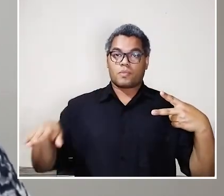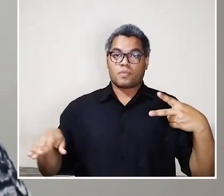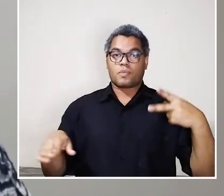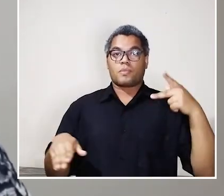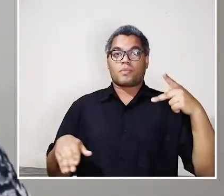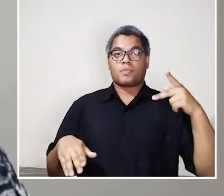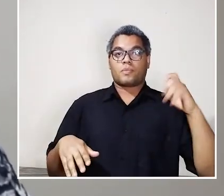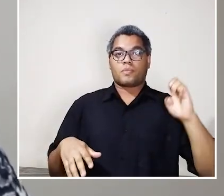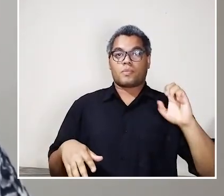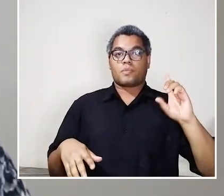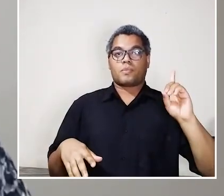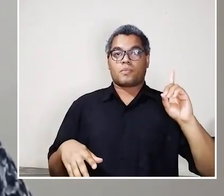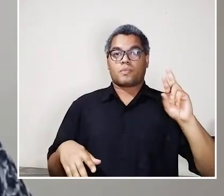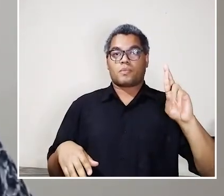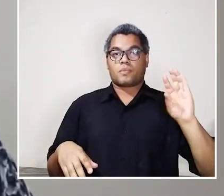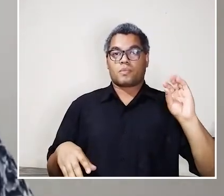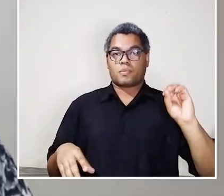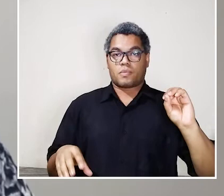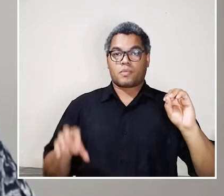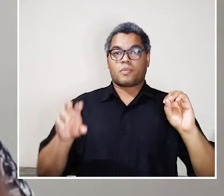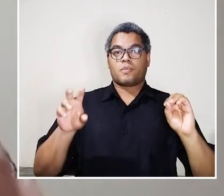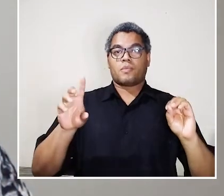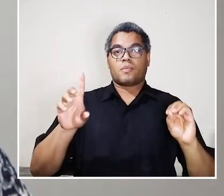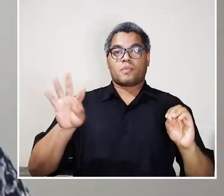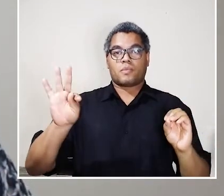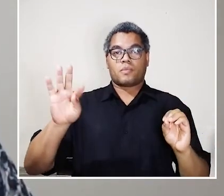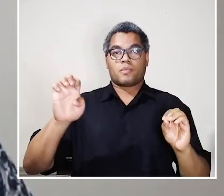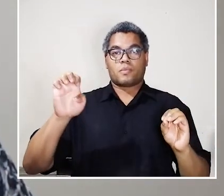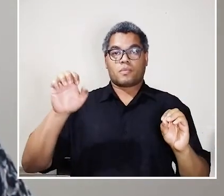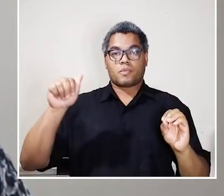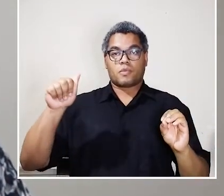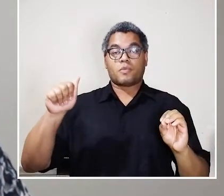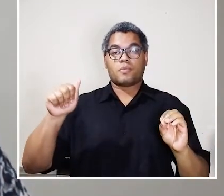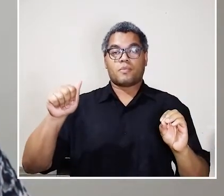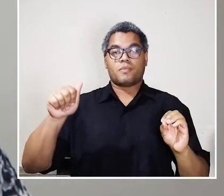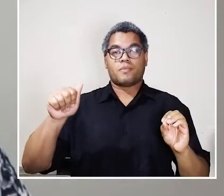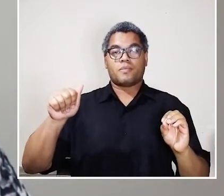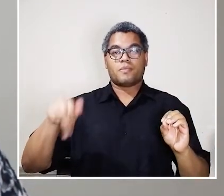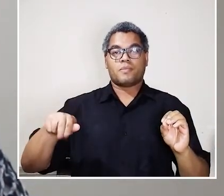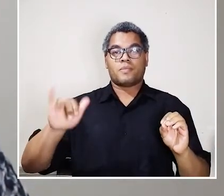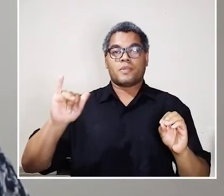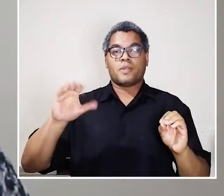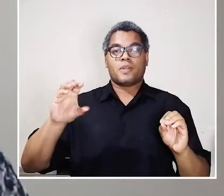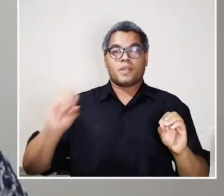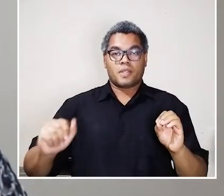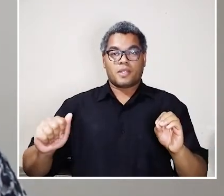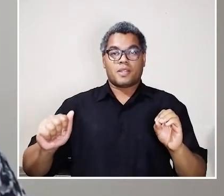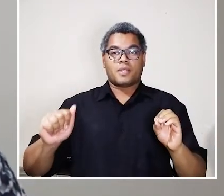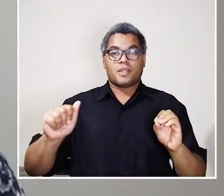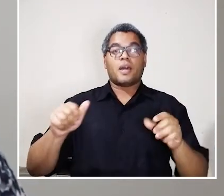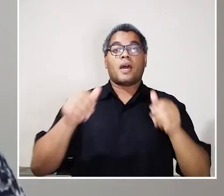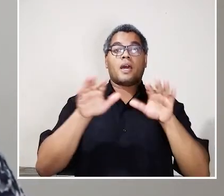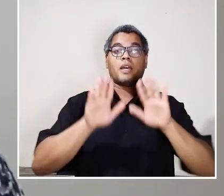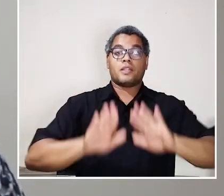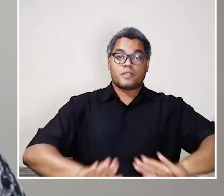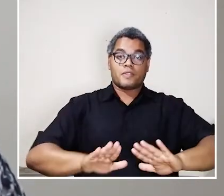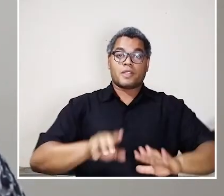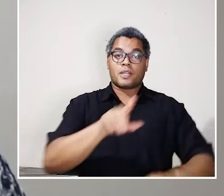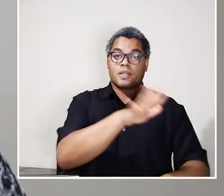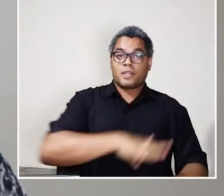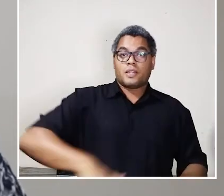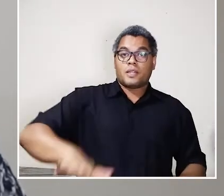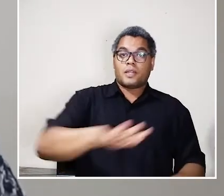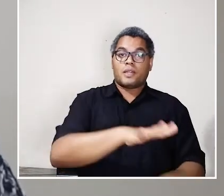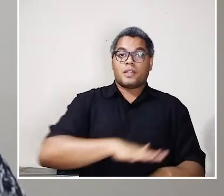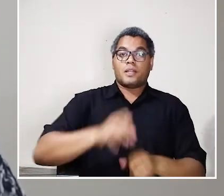queridos, Pedro e Tânia. Eles estavam tetraplégicos por causa da paralisia infantil. Eles ficaram naquele setor